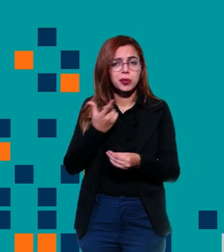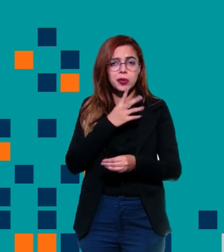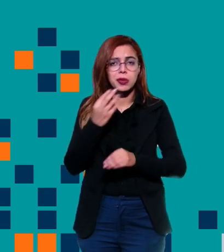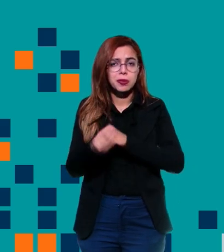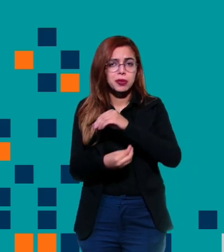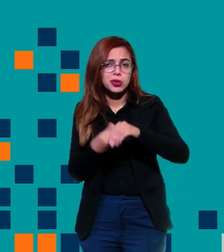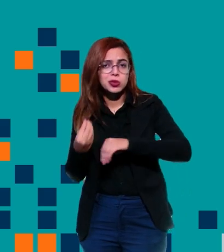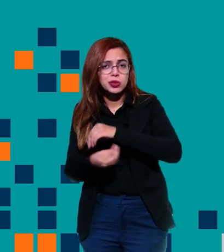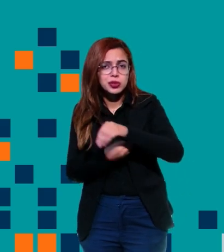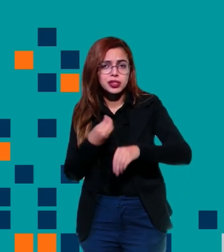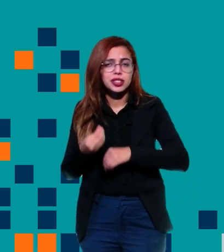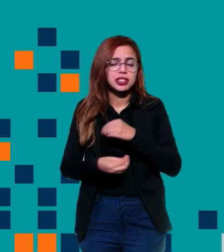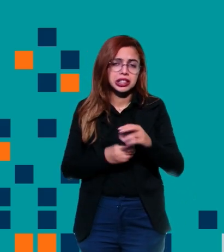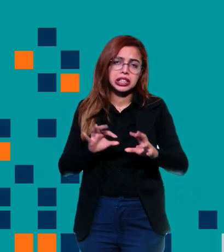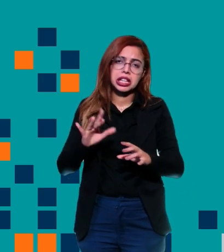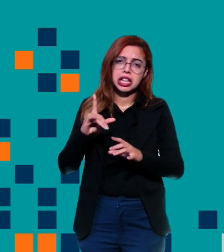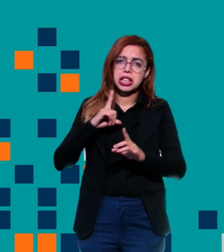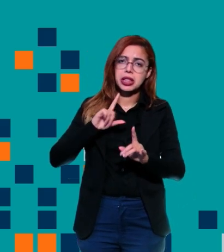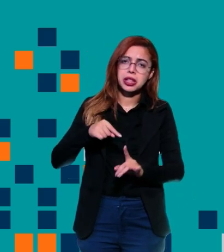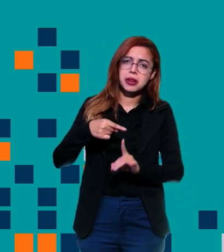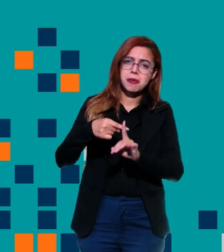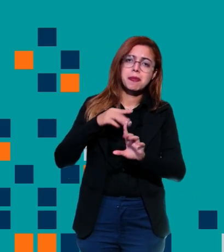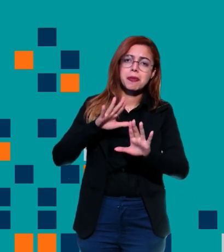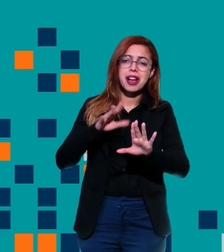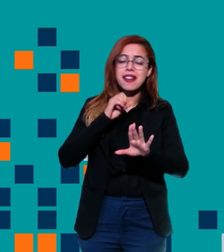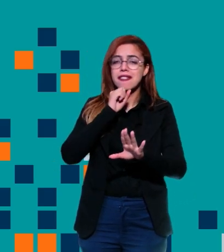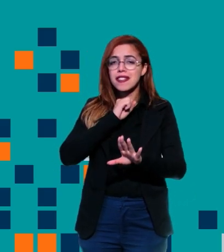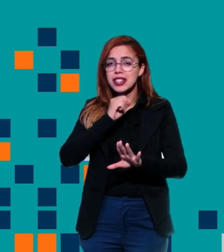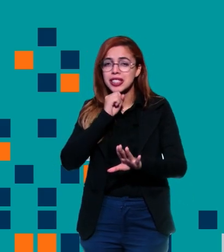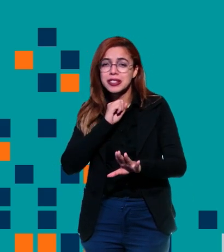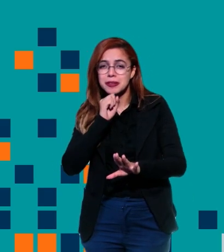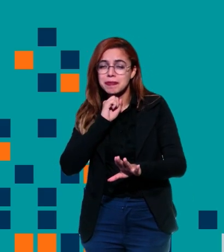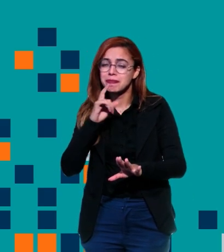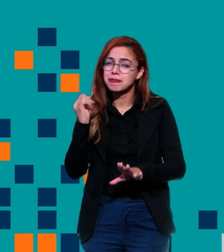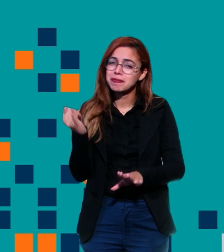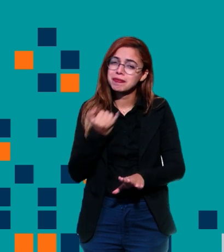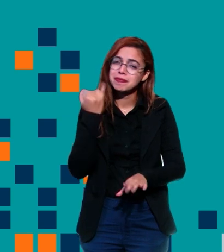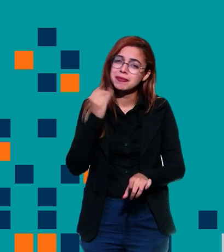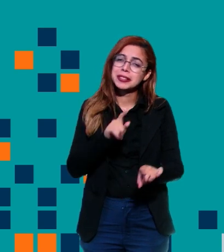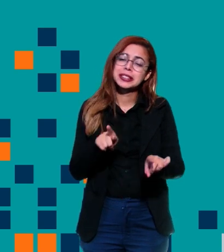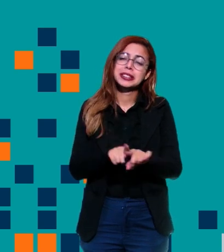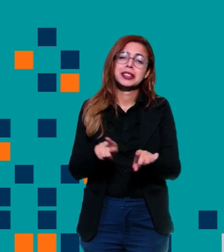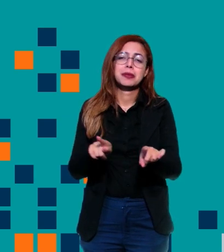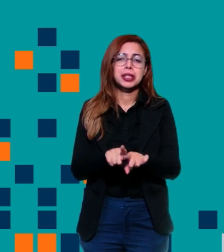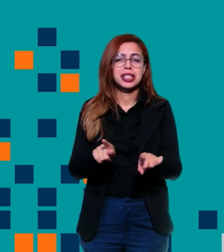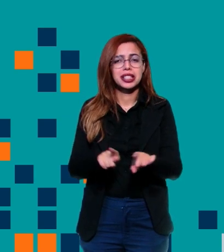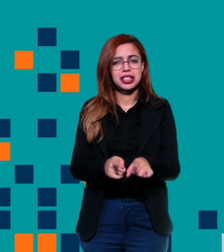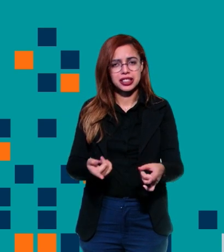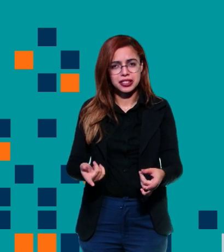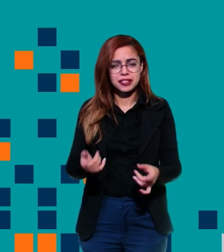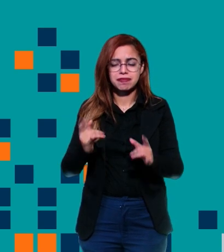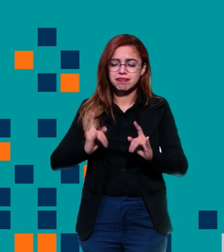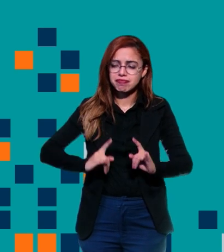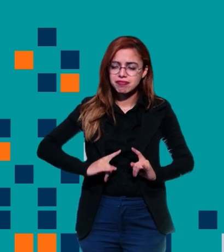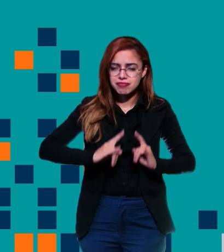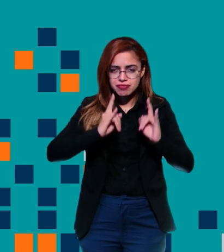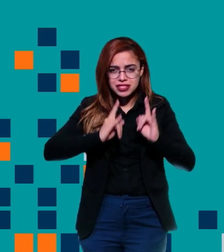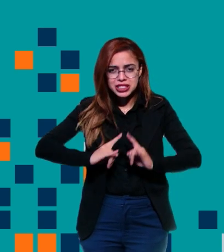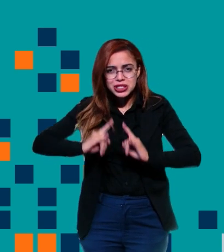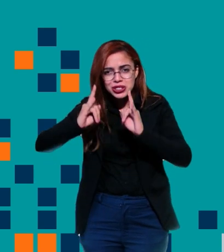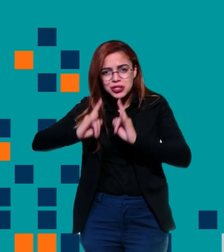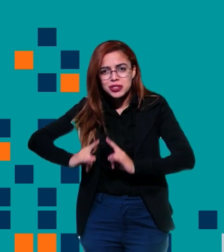lógico, questões custo-benefício, mas também o envelhecimento, acho que é parte fundamental dos edifícios e do espaço,